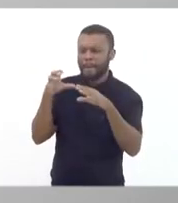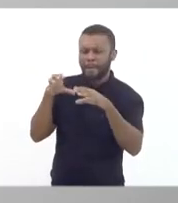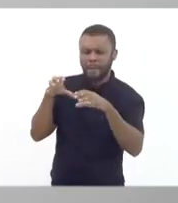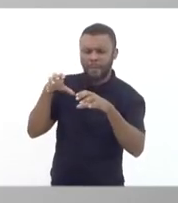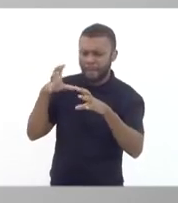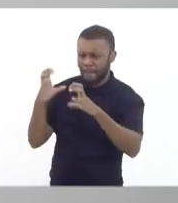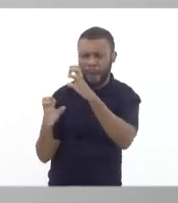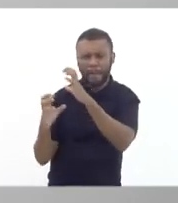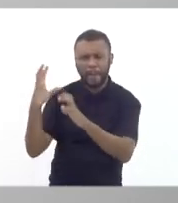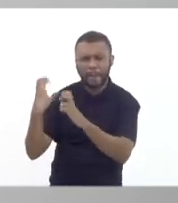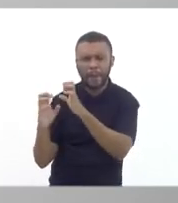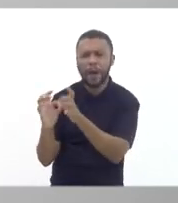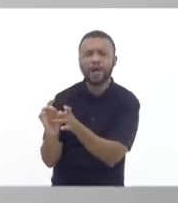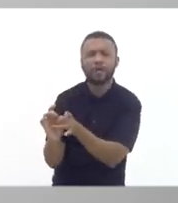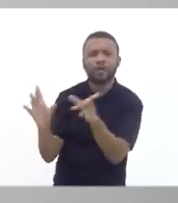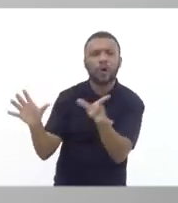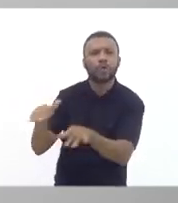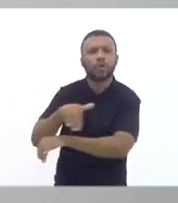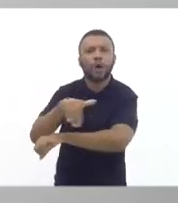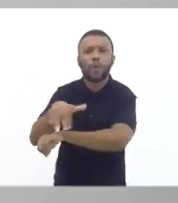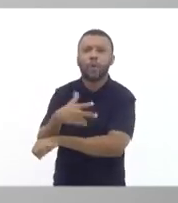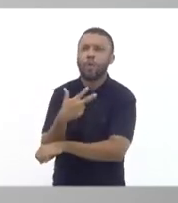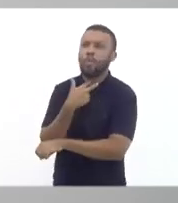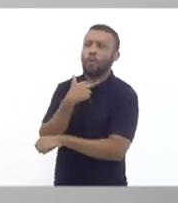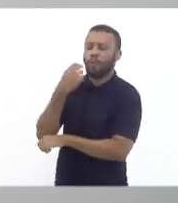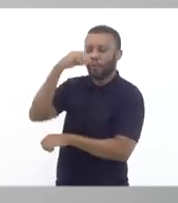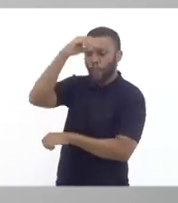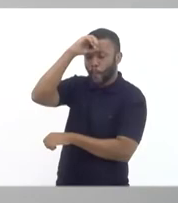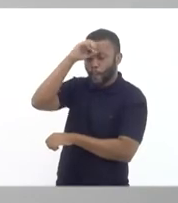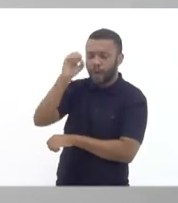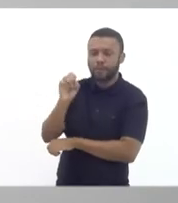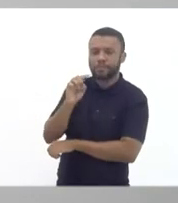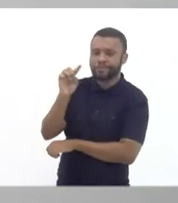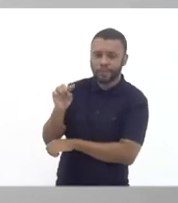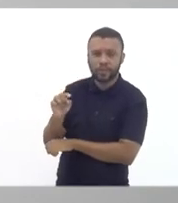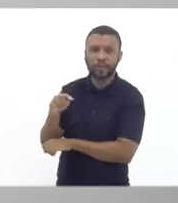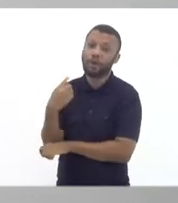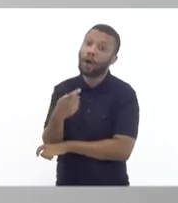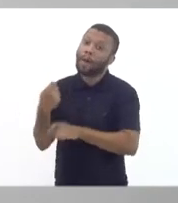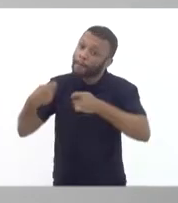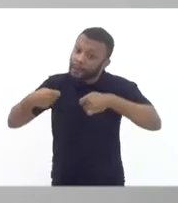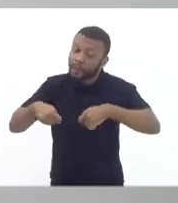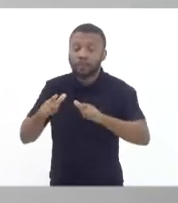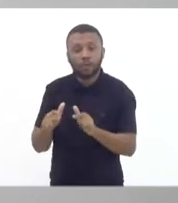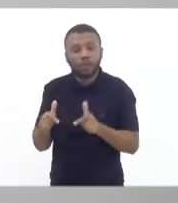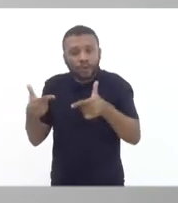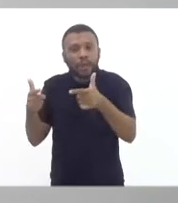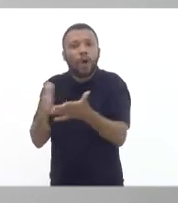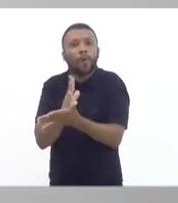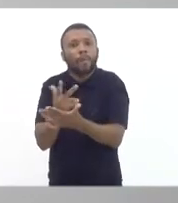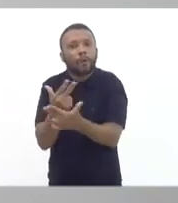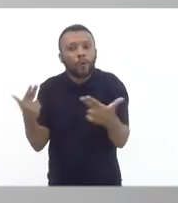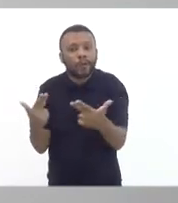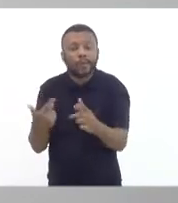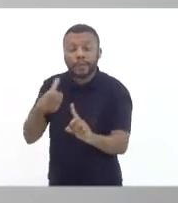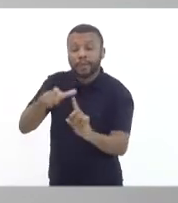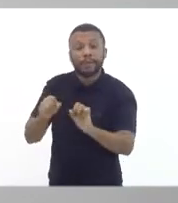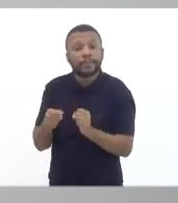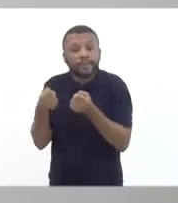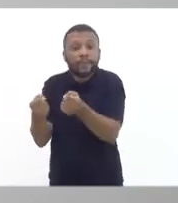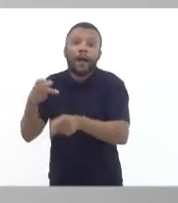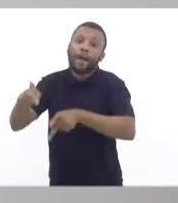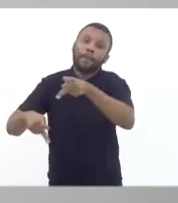rua. Não, não posso, não sei. Não tem como. Tem alguém que tem que fazer alguma coisa. Ele está ali para isso, ele tem que atender a população,